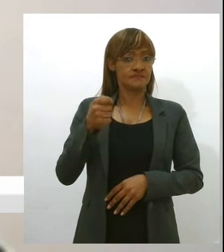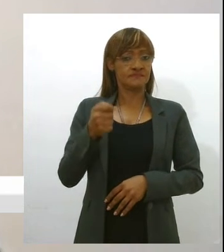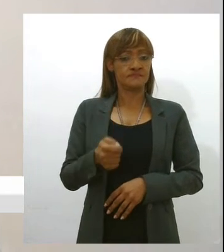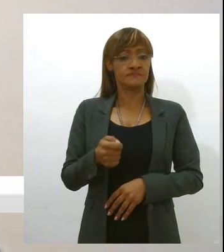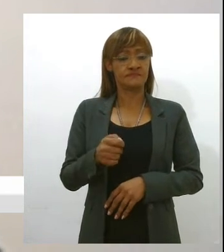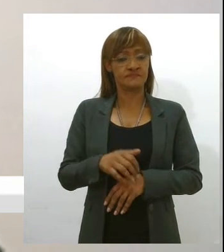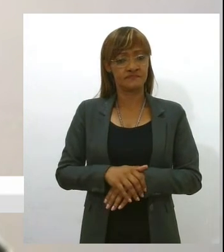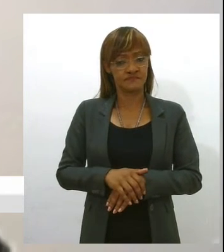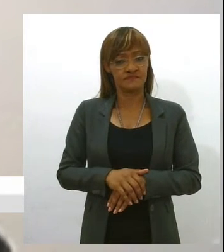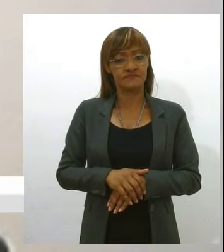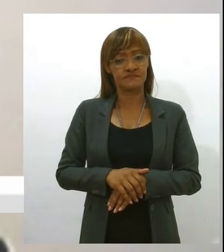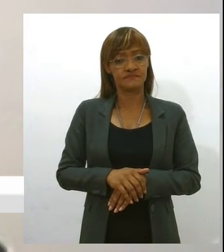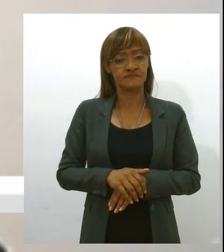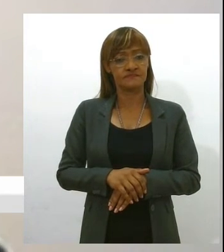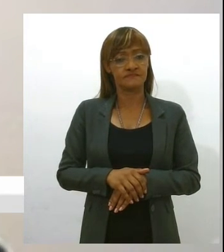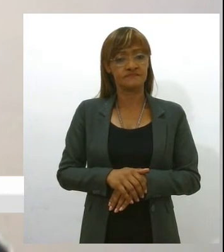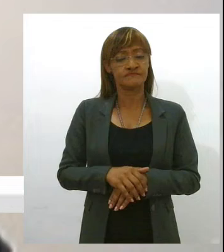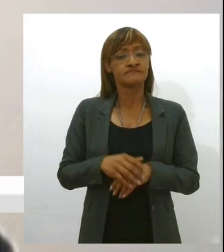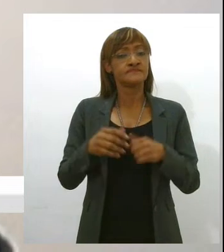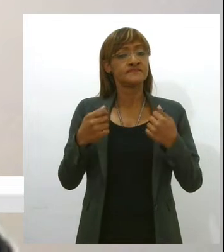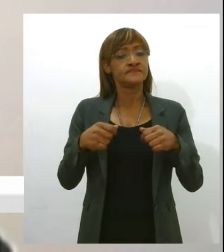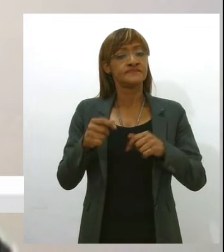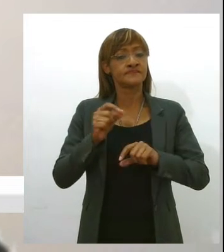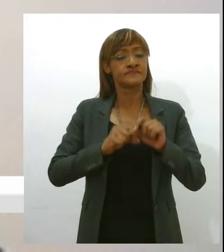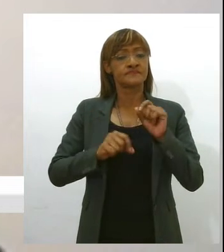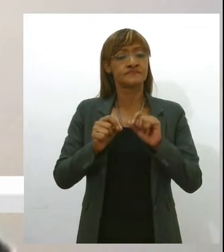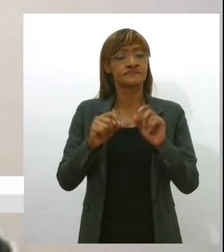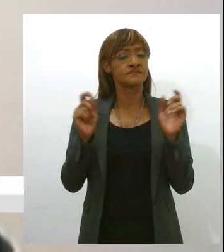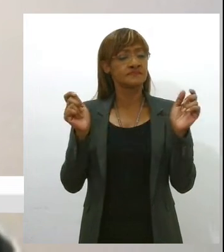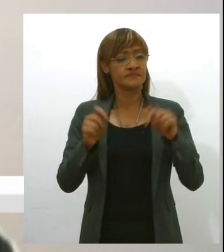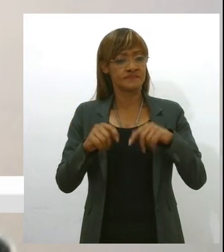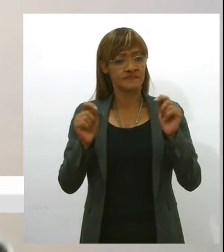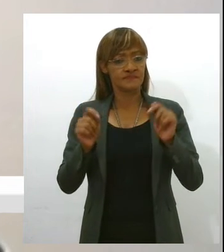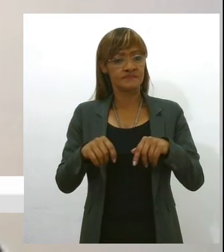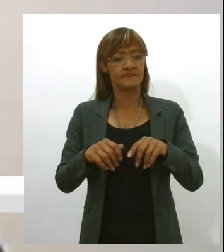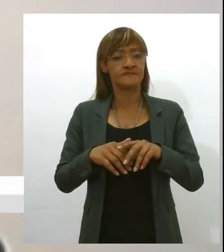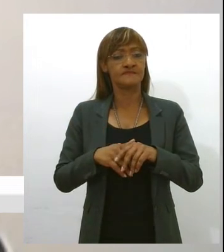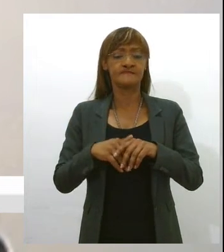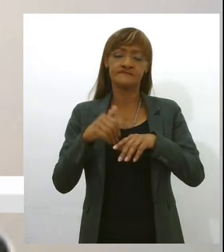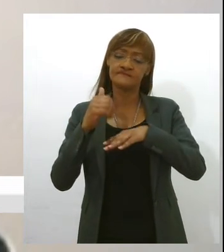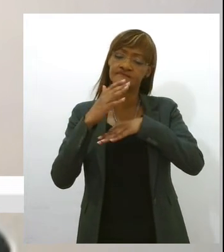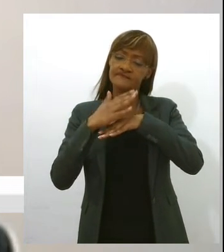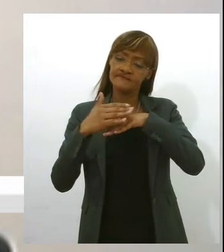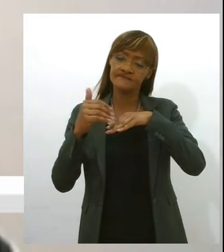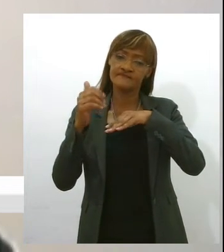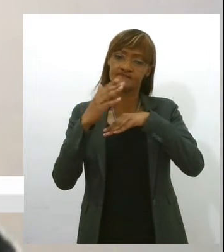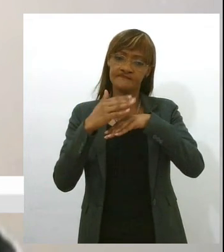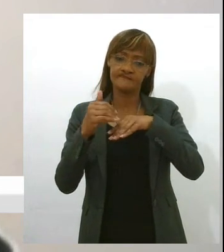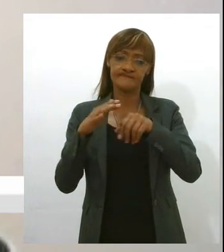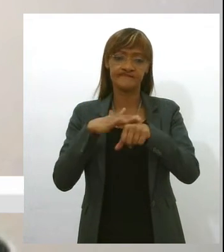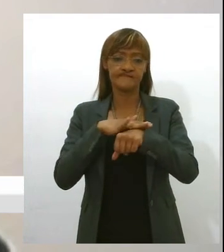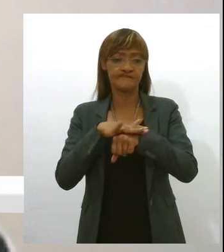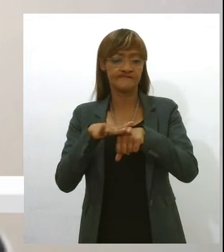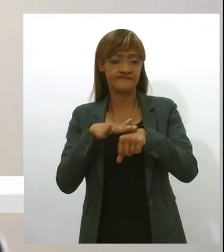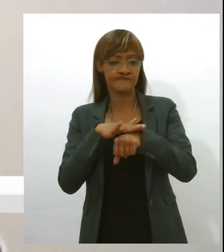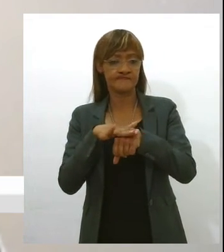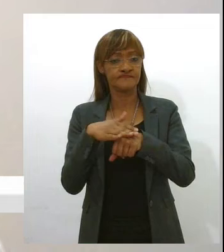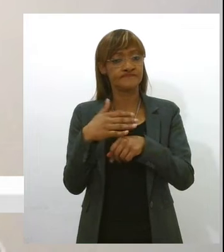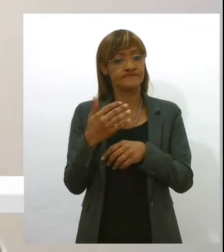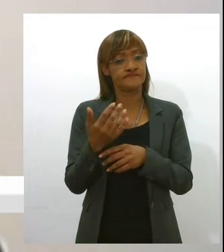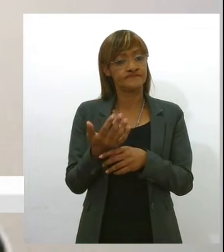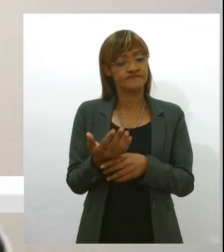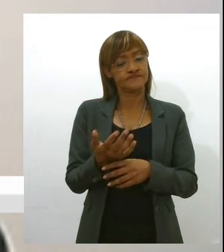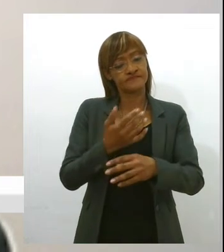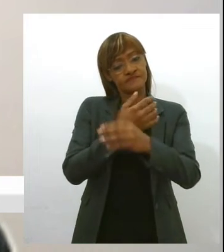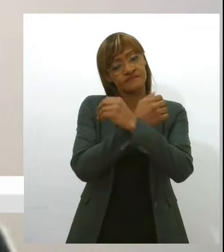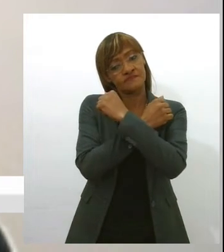insistir um pouco mais na possibilidade do afeto, de conversar, de dar um abraço, de resolver de outras